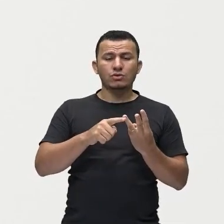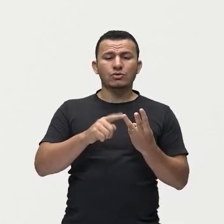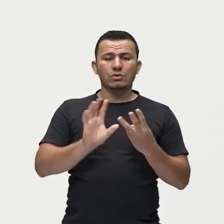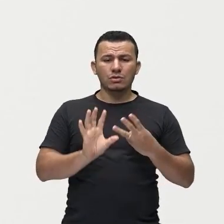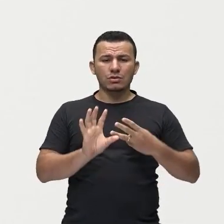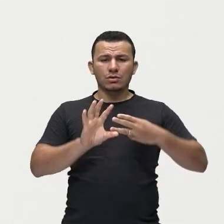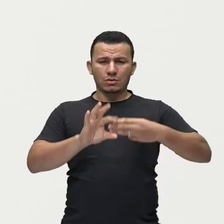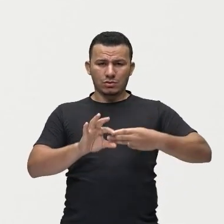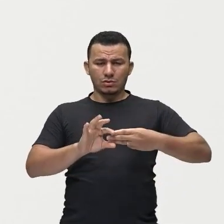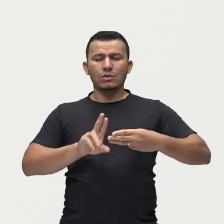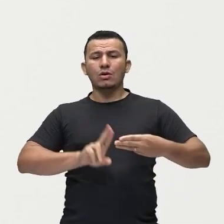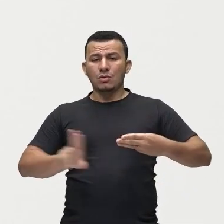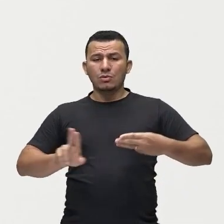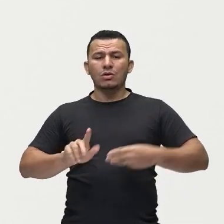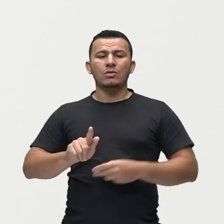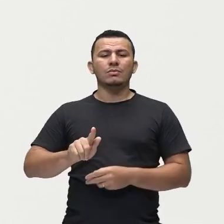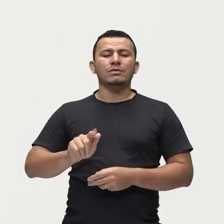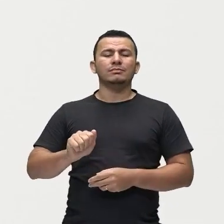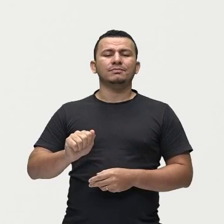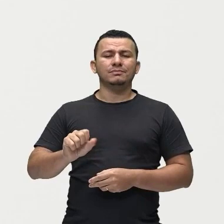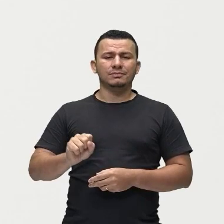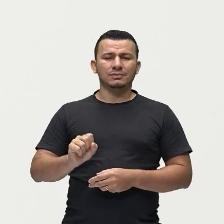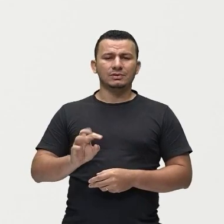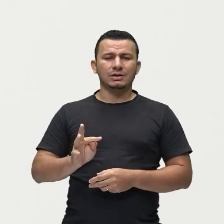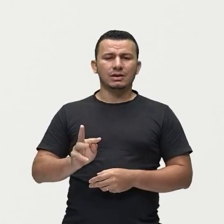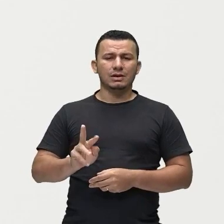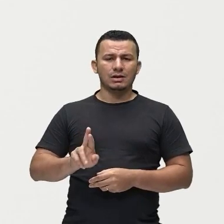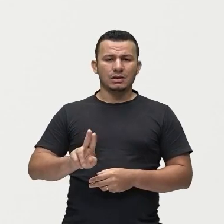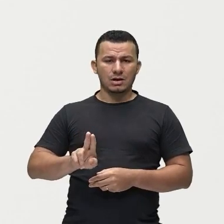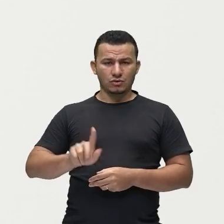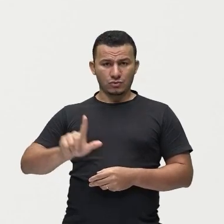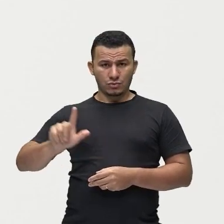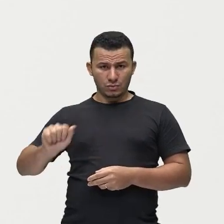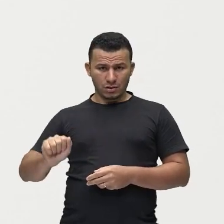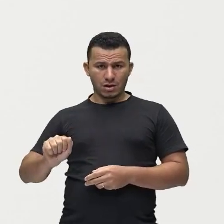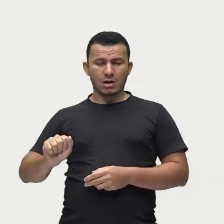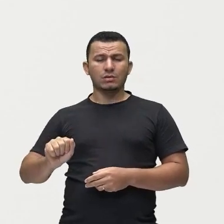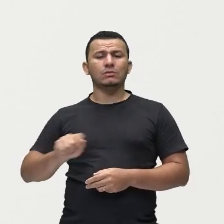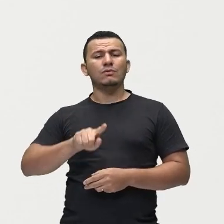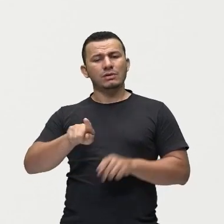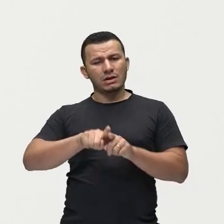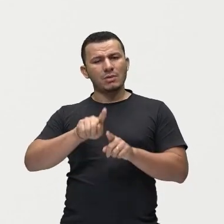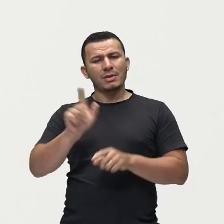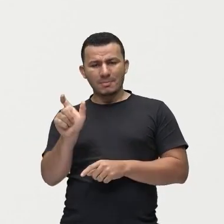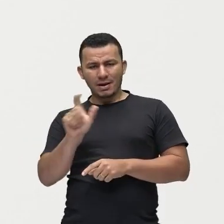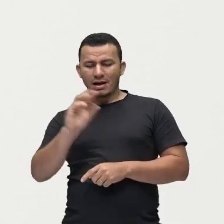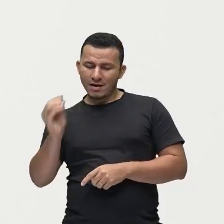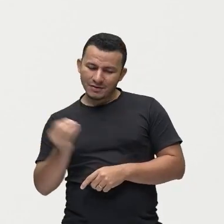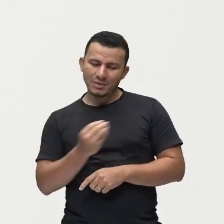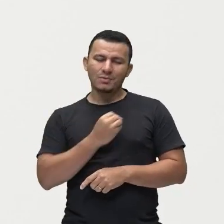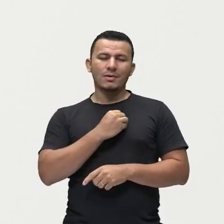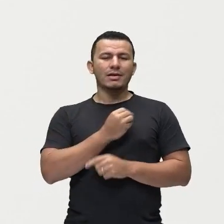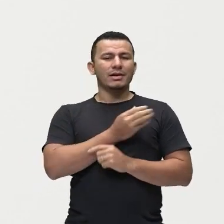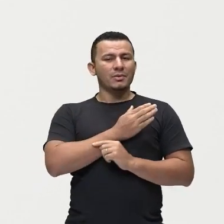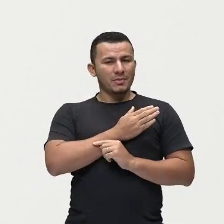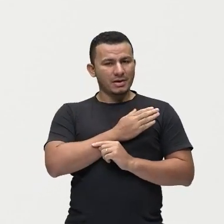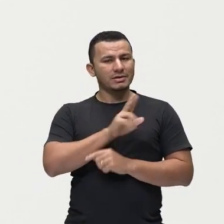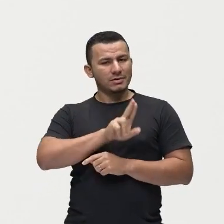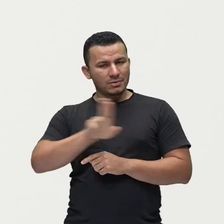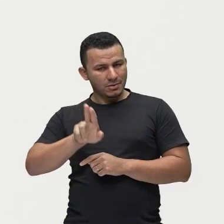tá? É muito importante também a gente gravar no nosso coração esse nome, que